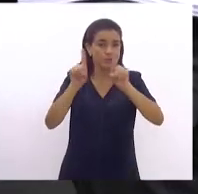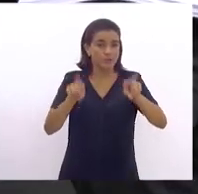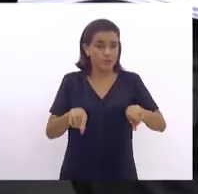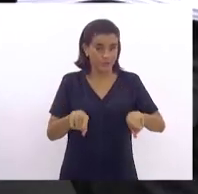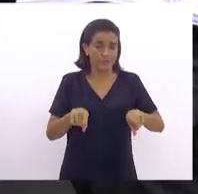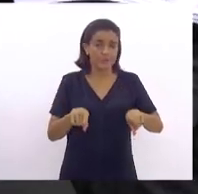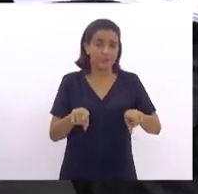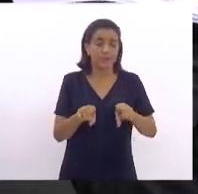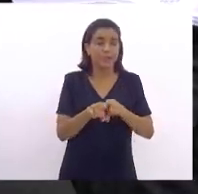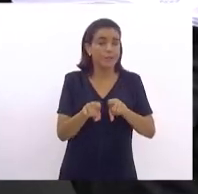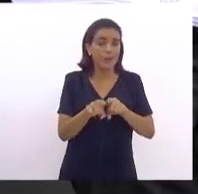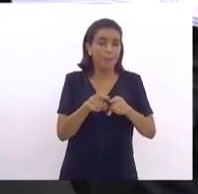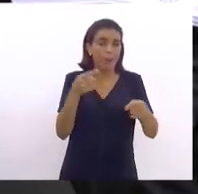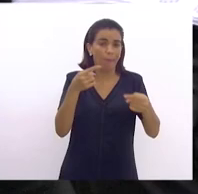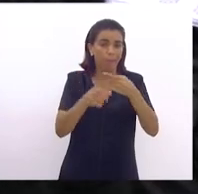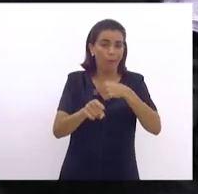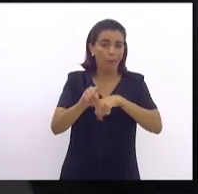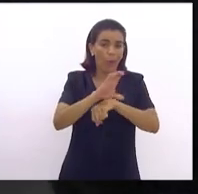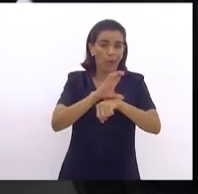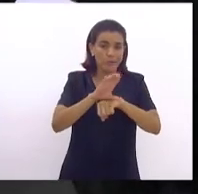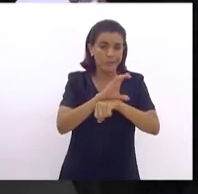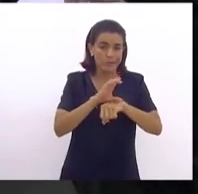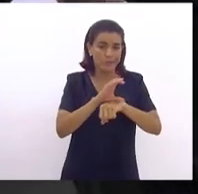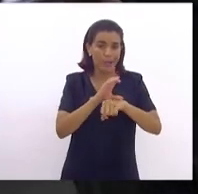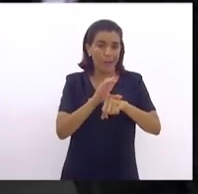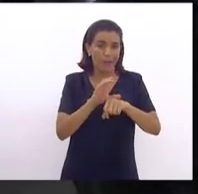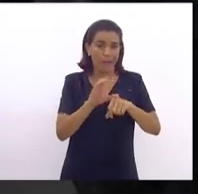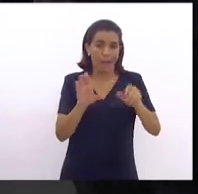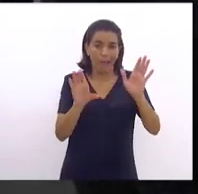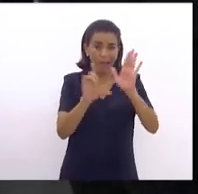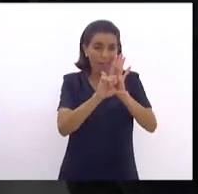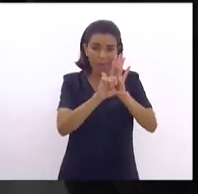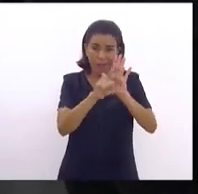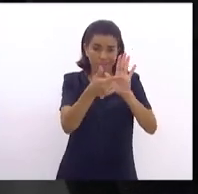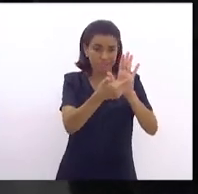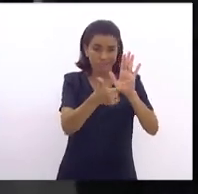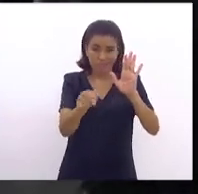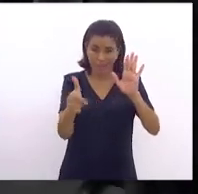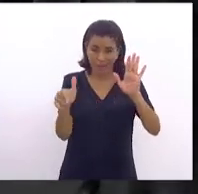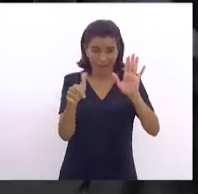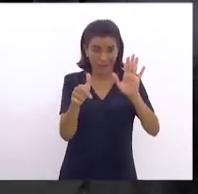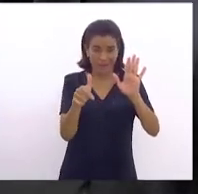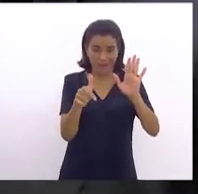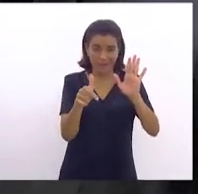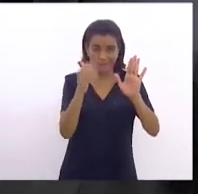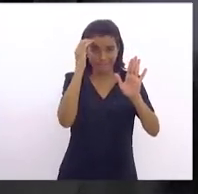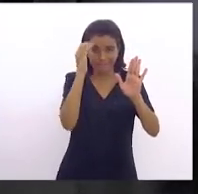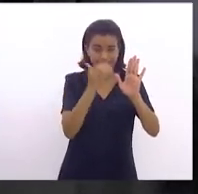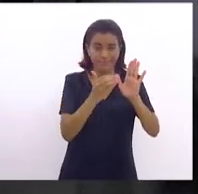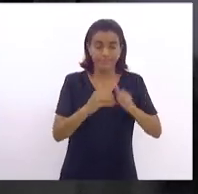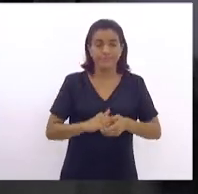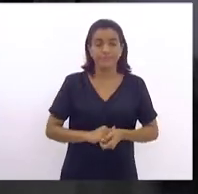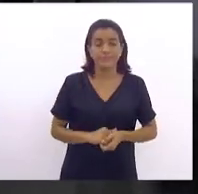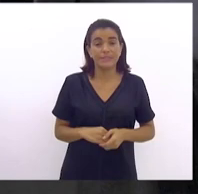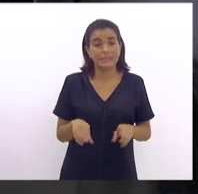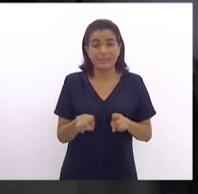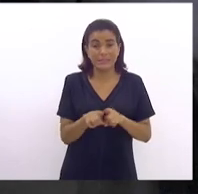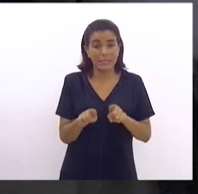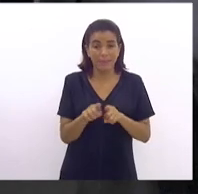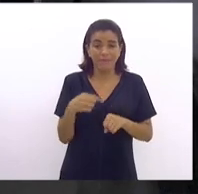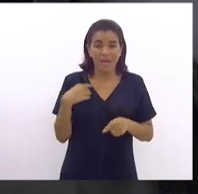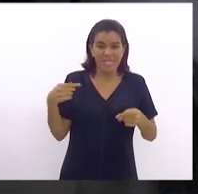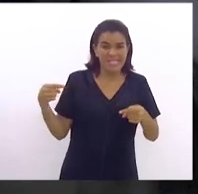são inconstitucionais, são ilegais, né? E aí vamos para uma queda de braço